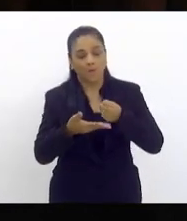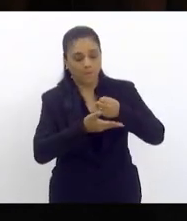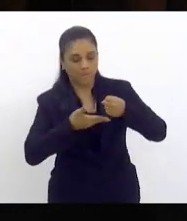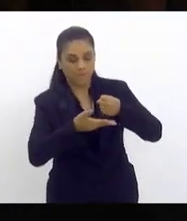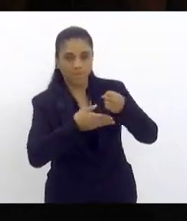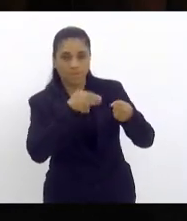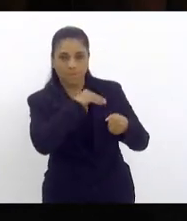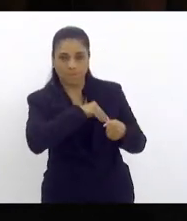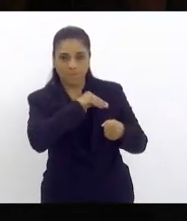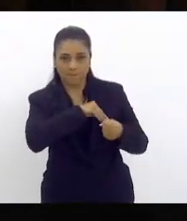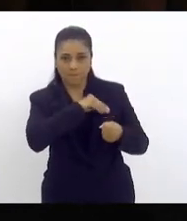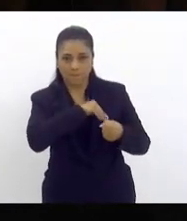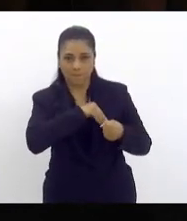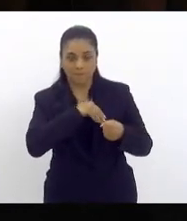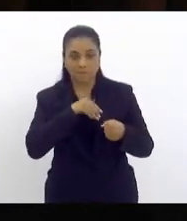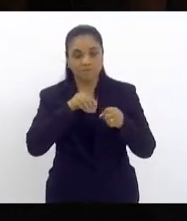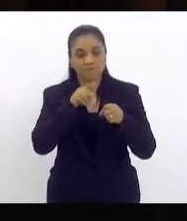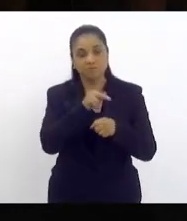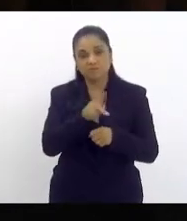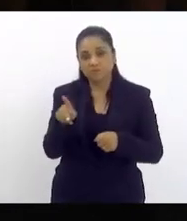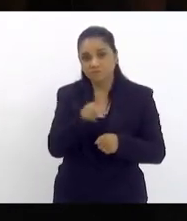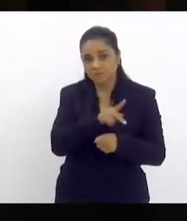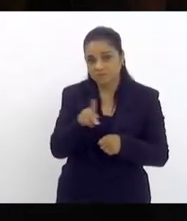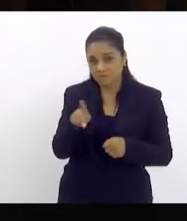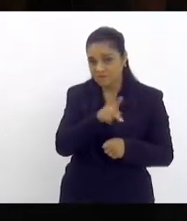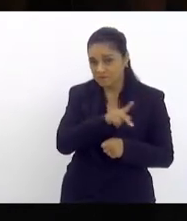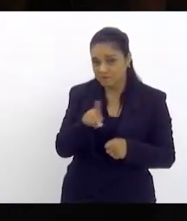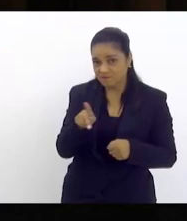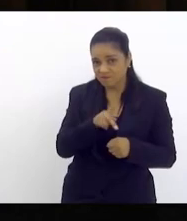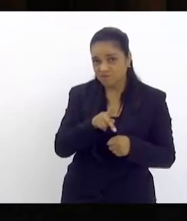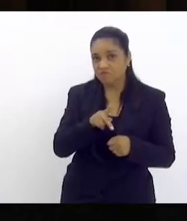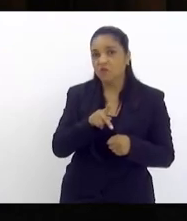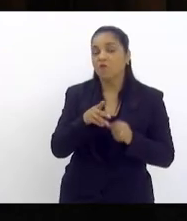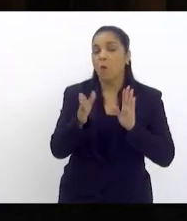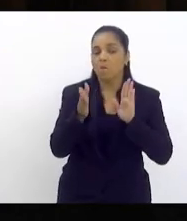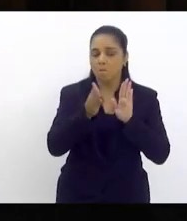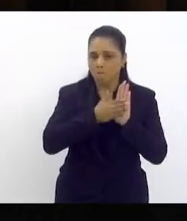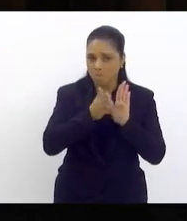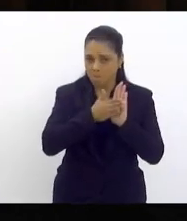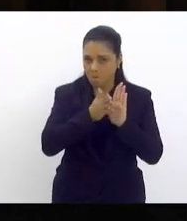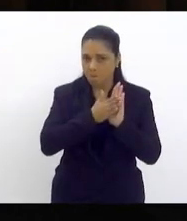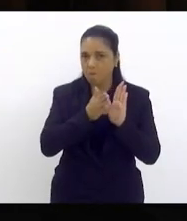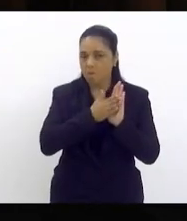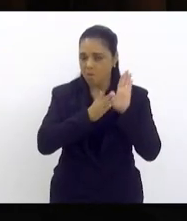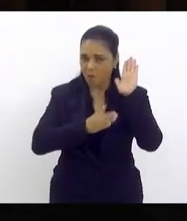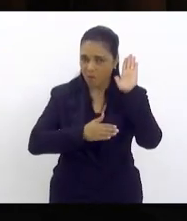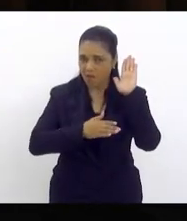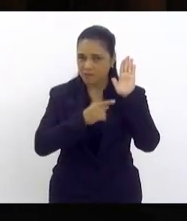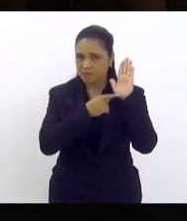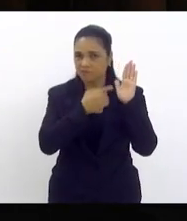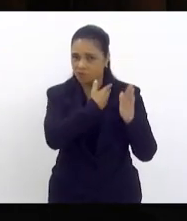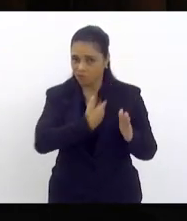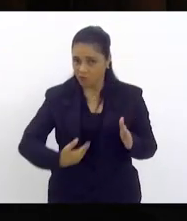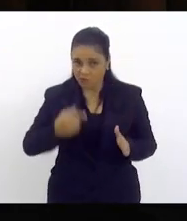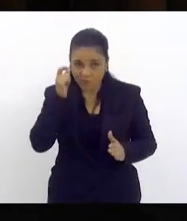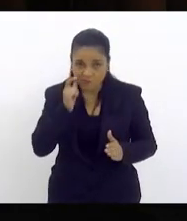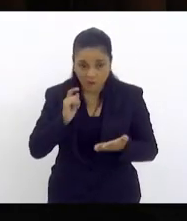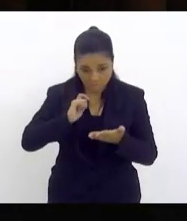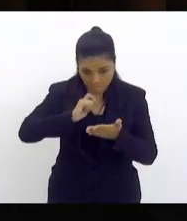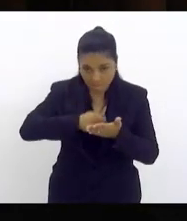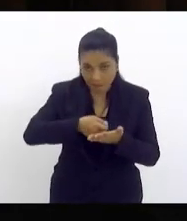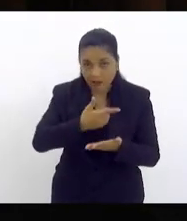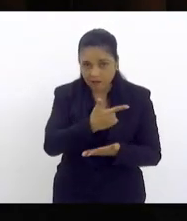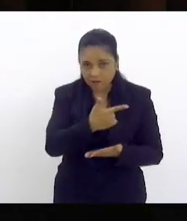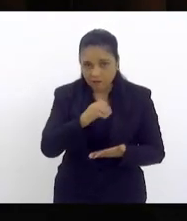nacional do magistério, que foi promessa de campanha do governador, vamos lembrar, vai ser pago esse ano?